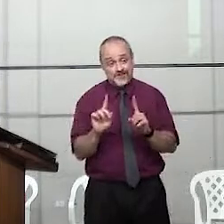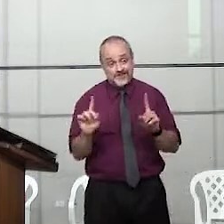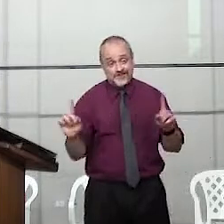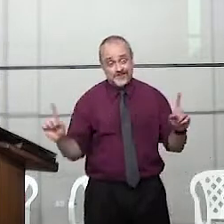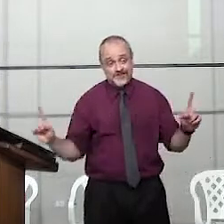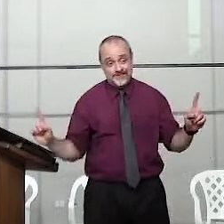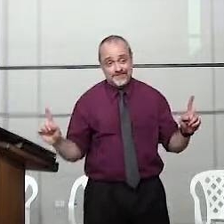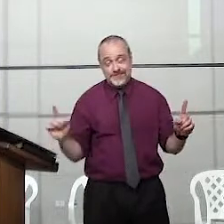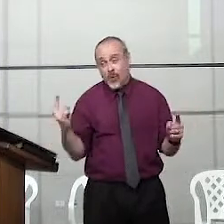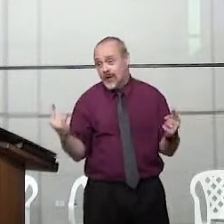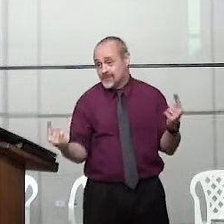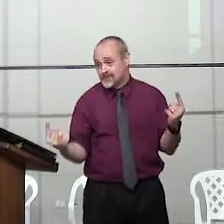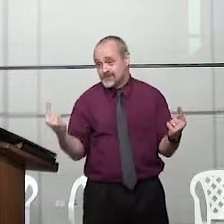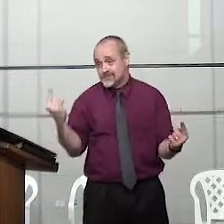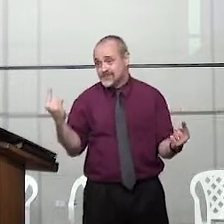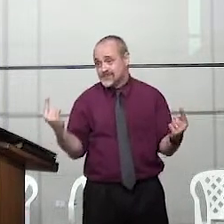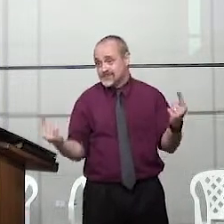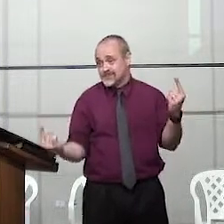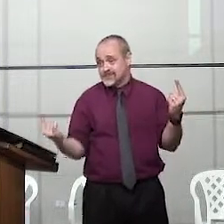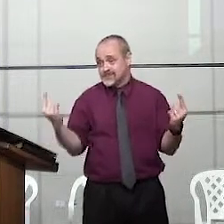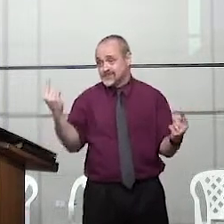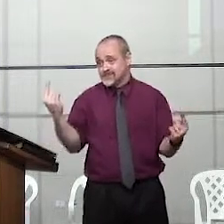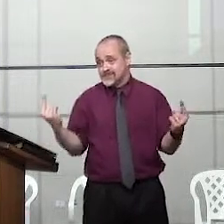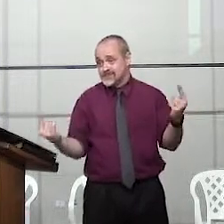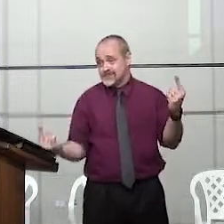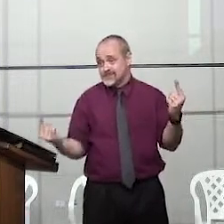não? Qual?